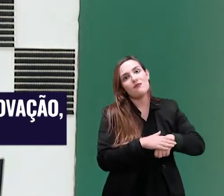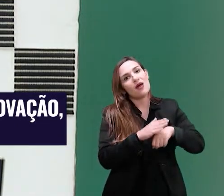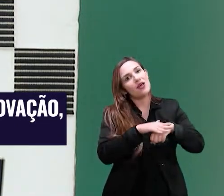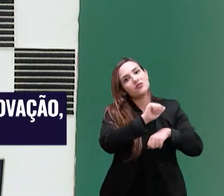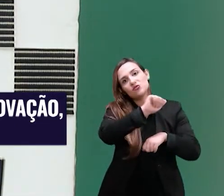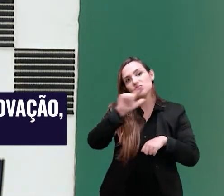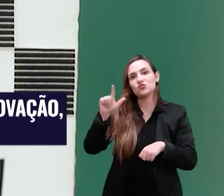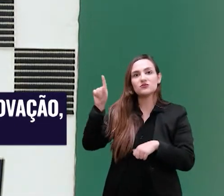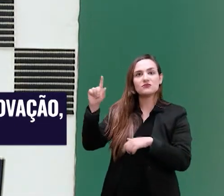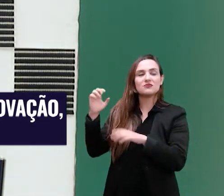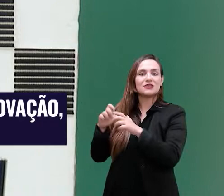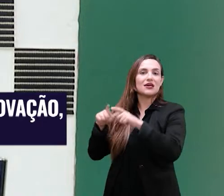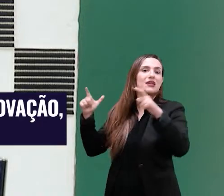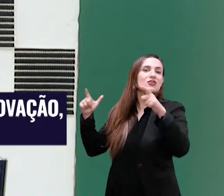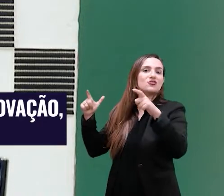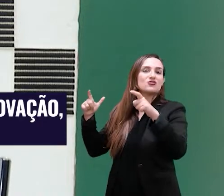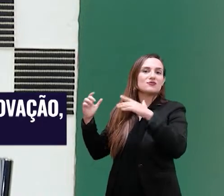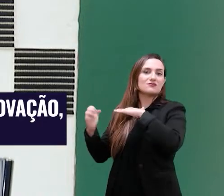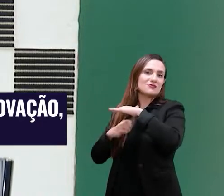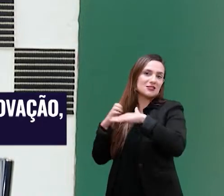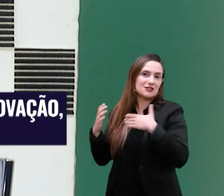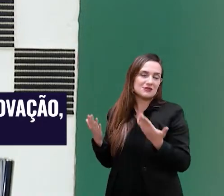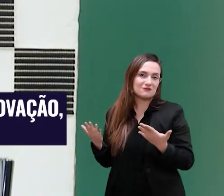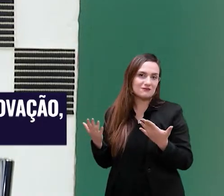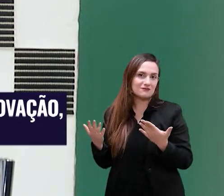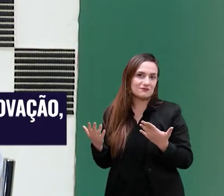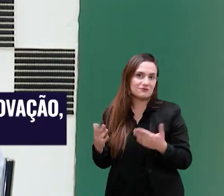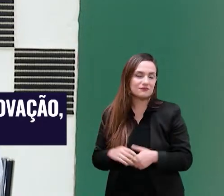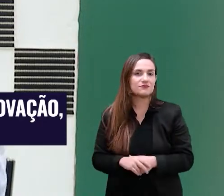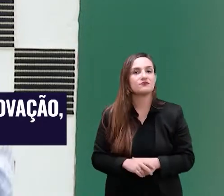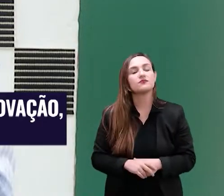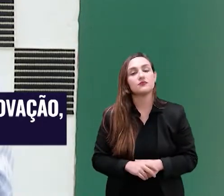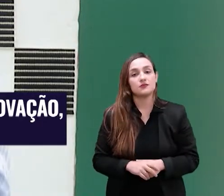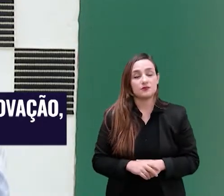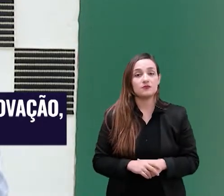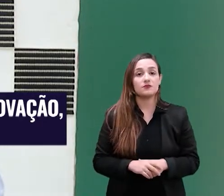mais do que uma grande empresa. Há uma análise que eu vou